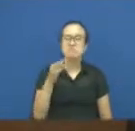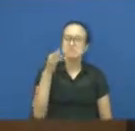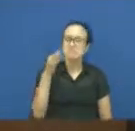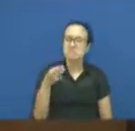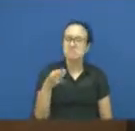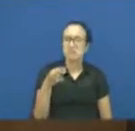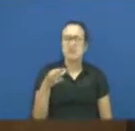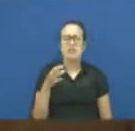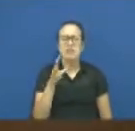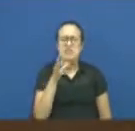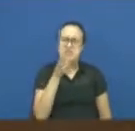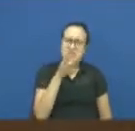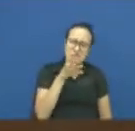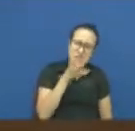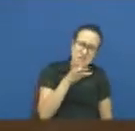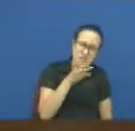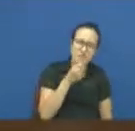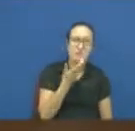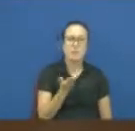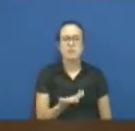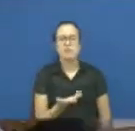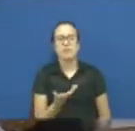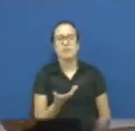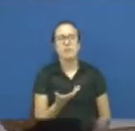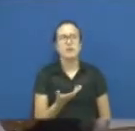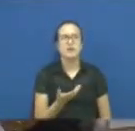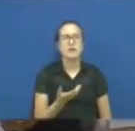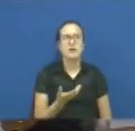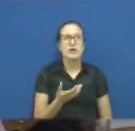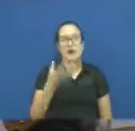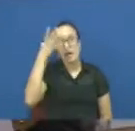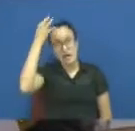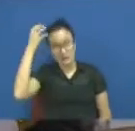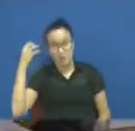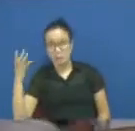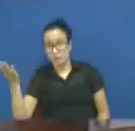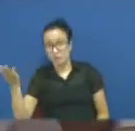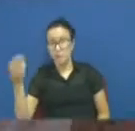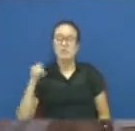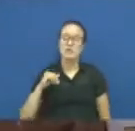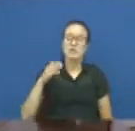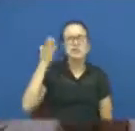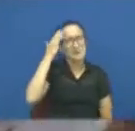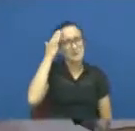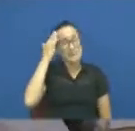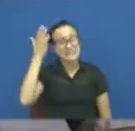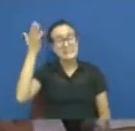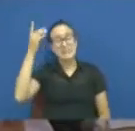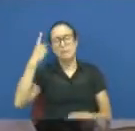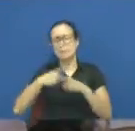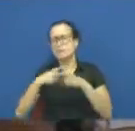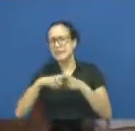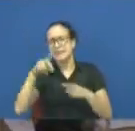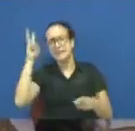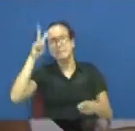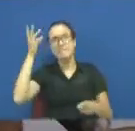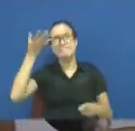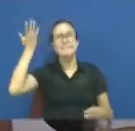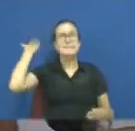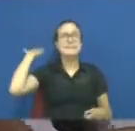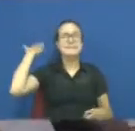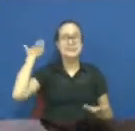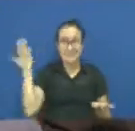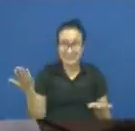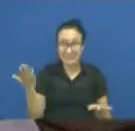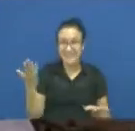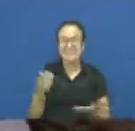Lu é daquelas homenagens que a gente fala, né? Por que eu não me lembrei antes, mas, né, Farid? O